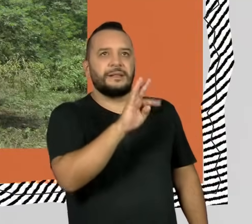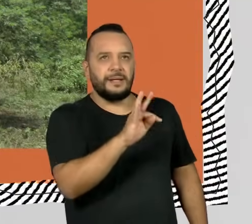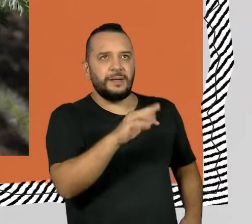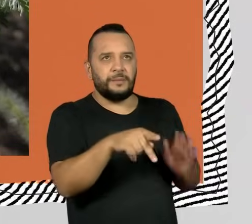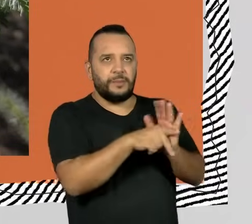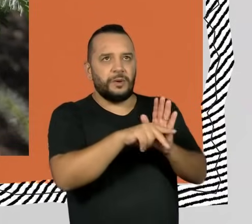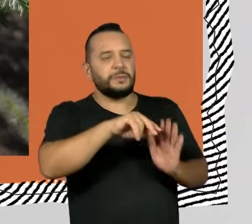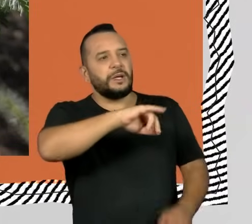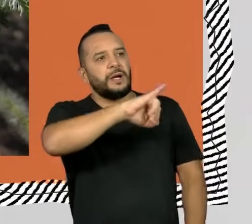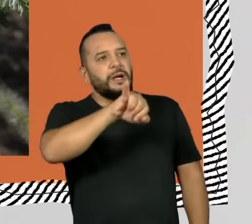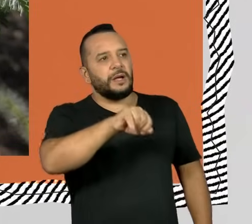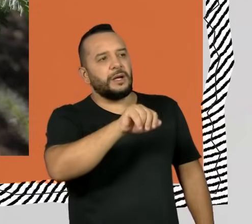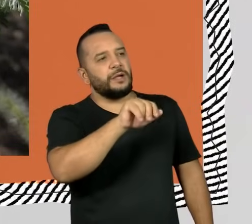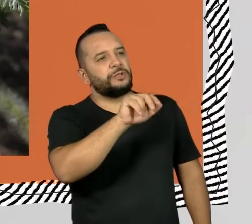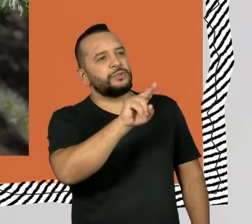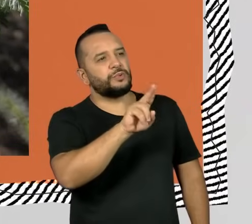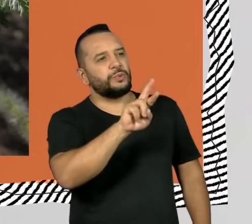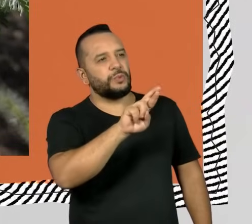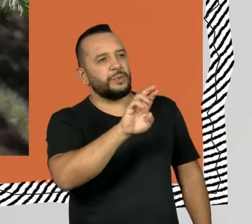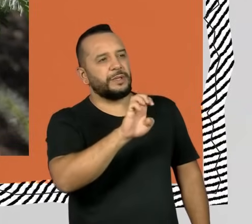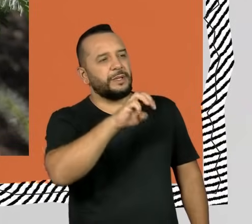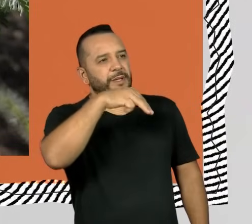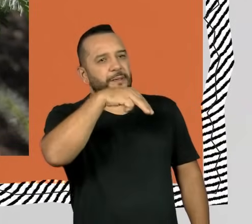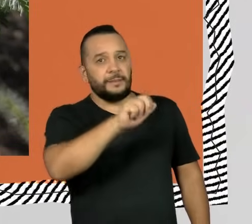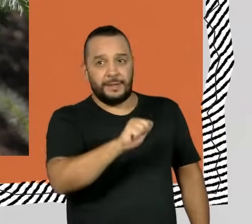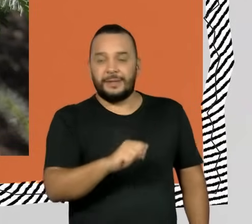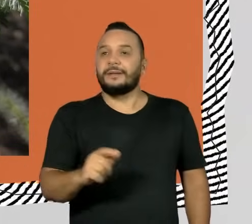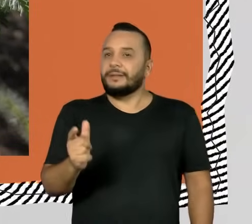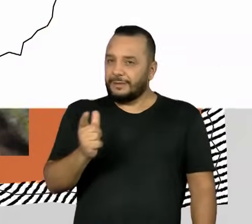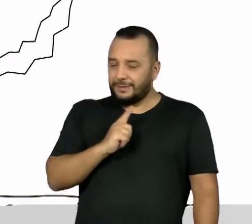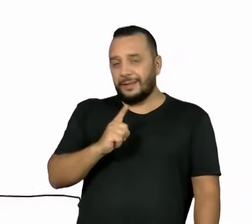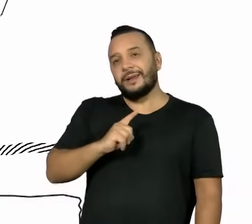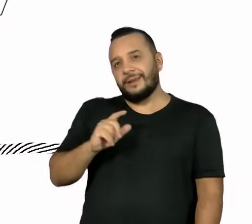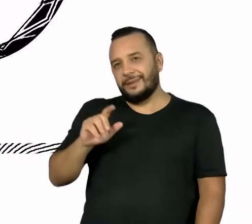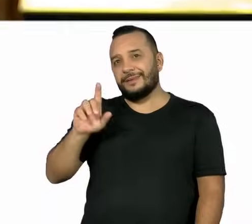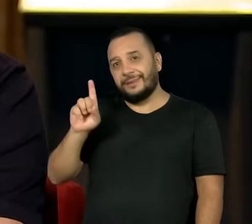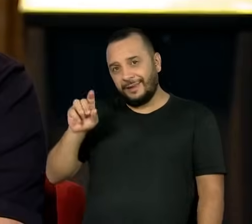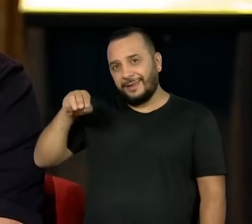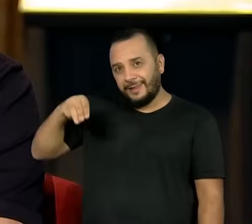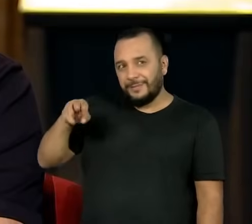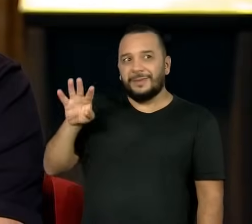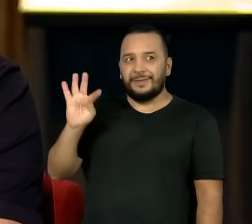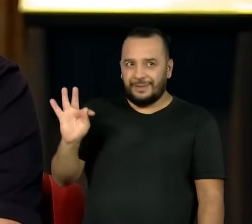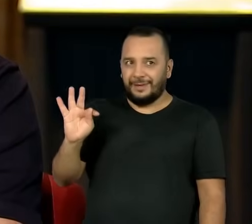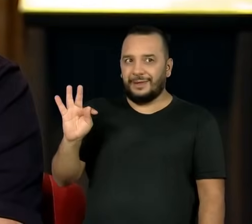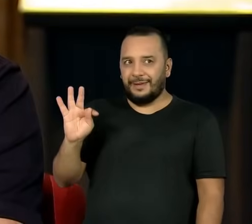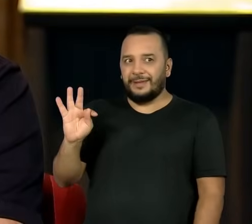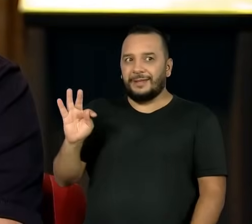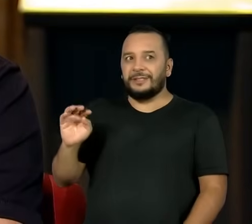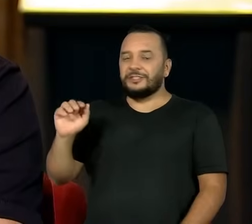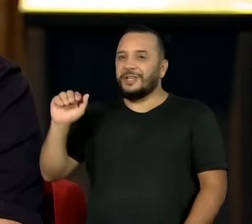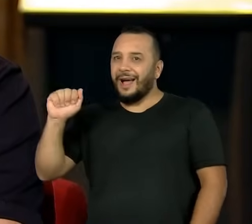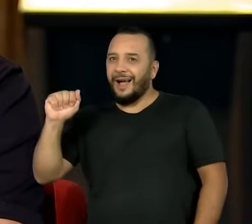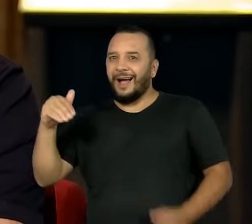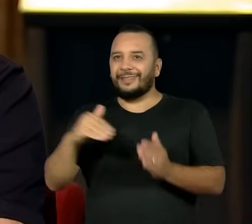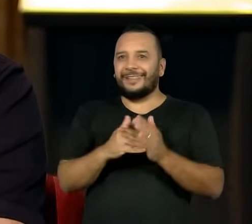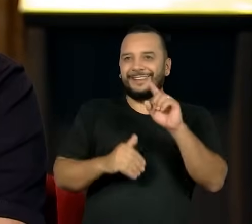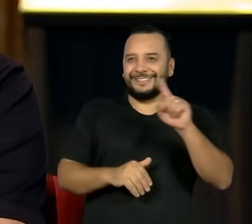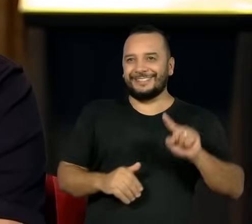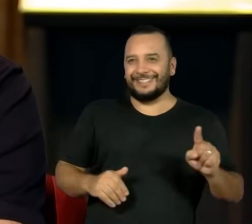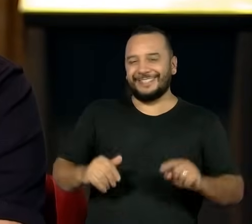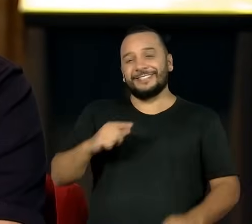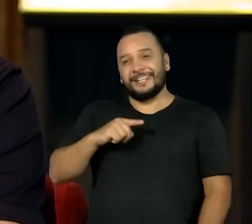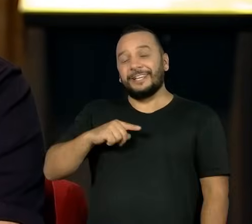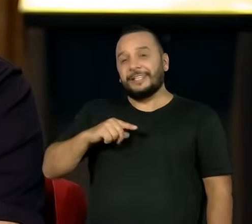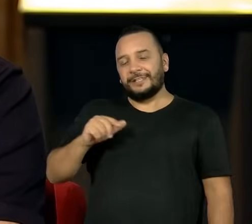chama de DMT de A a Z. Sei. Então a gente tenta entender, por exemplo, a função da DMT na Jurema,